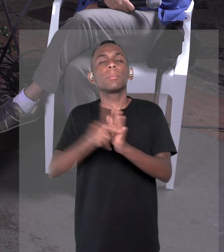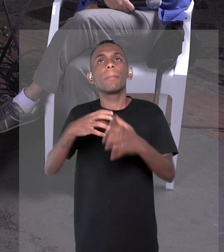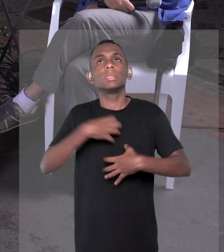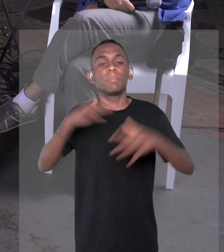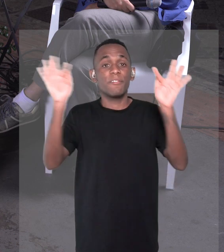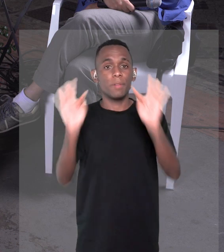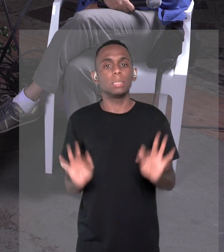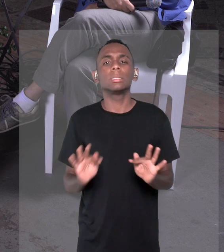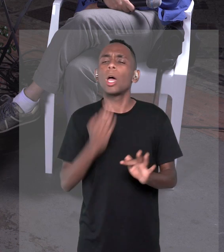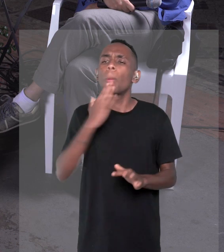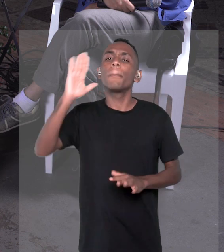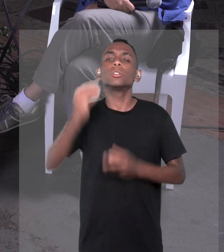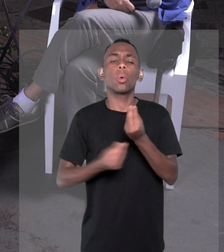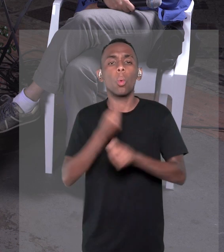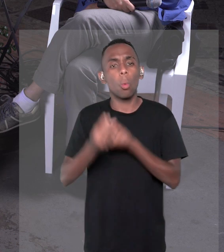a mais,